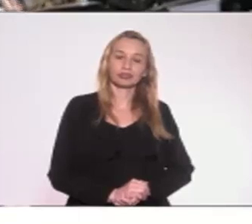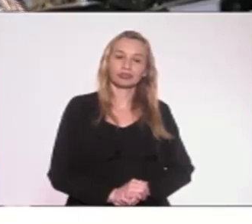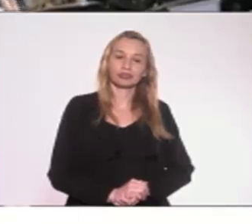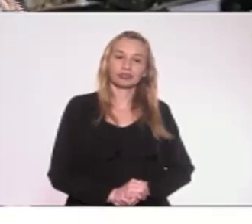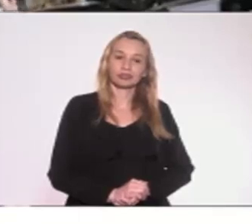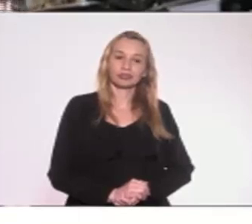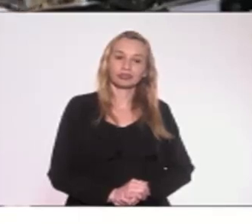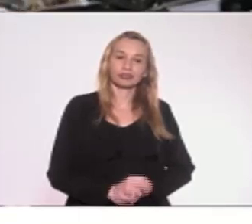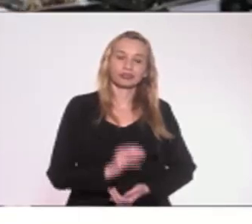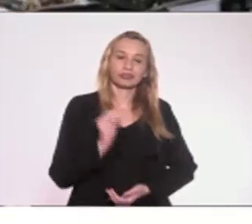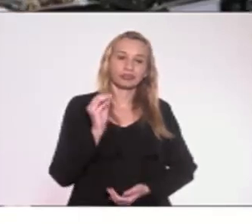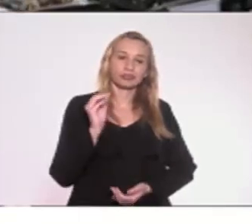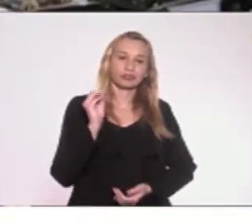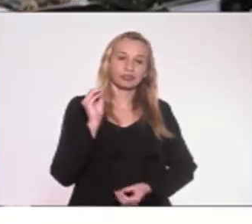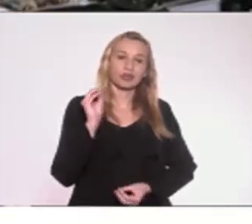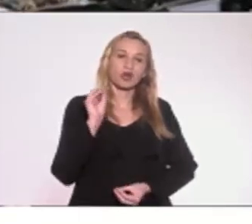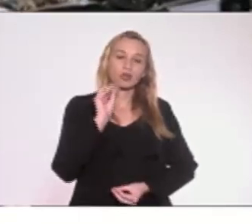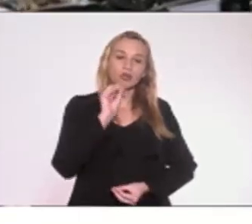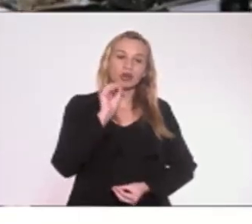Beijo, Patrícia, te amo, tá?